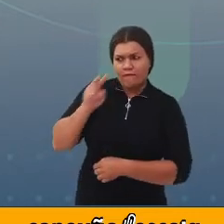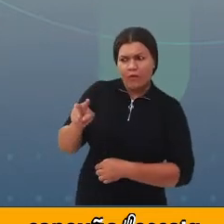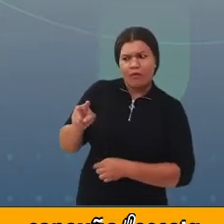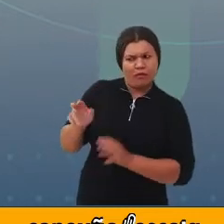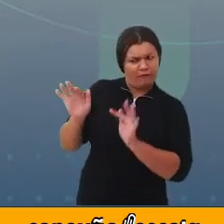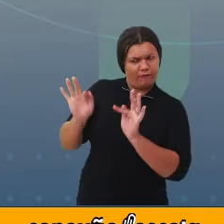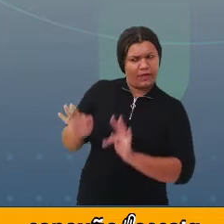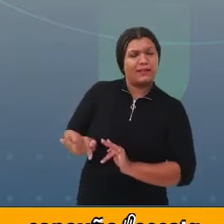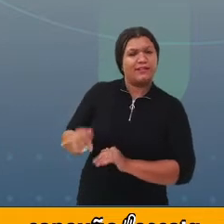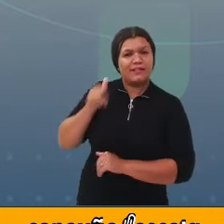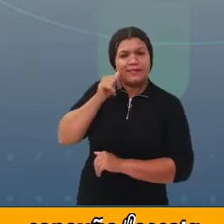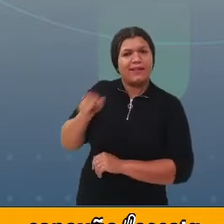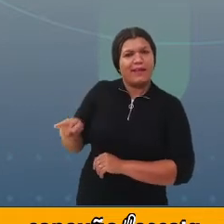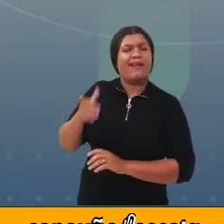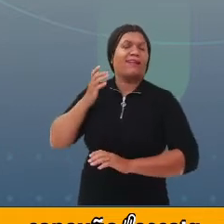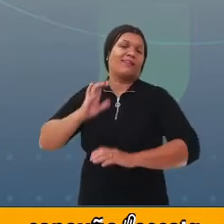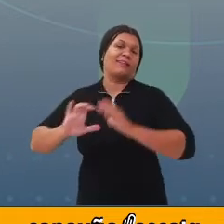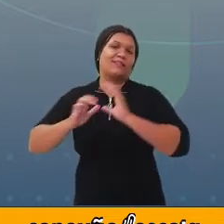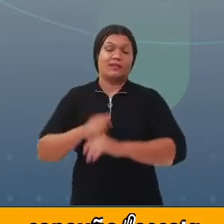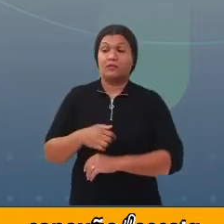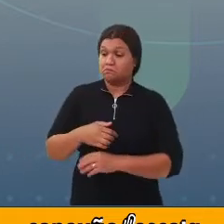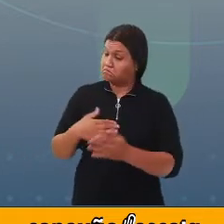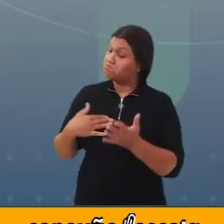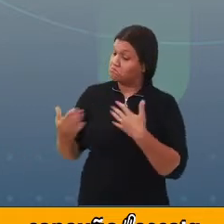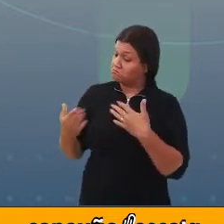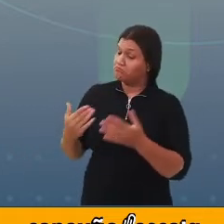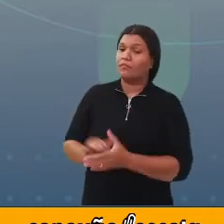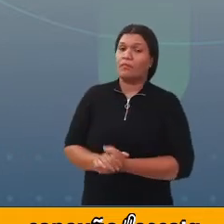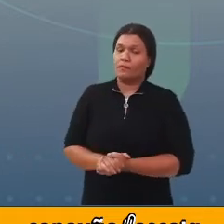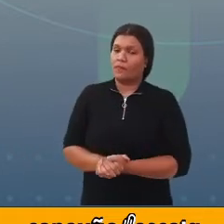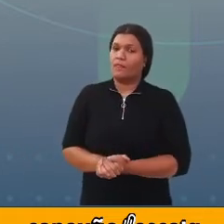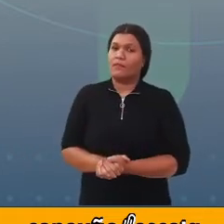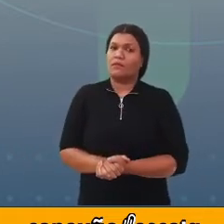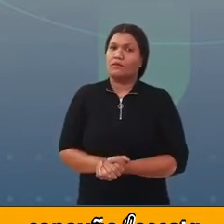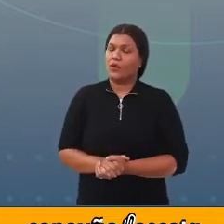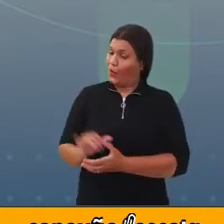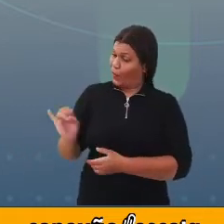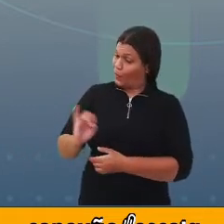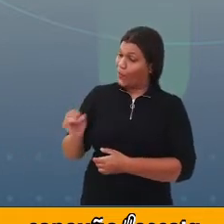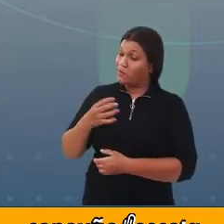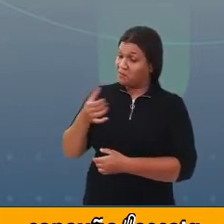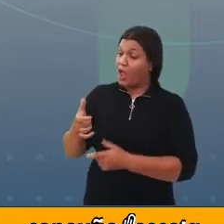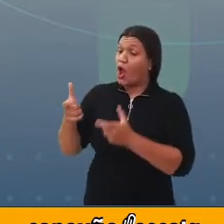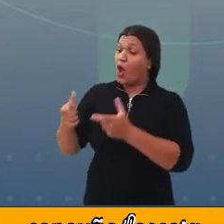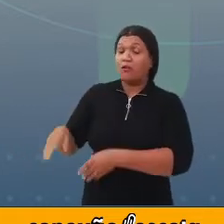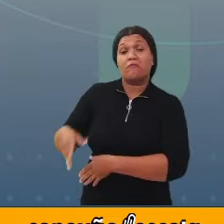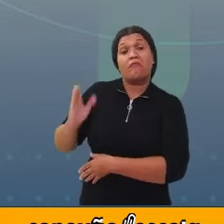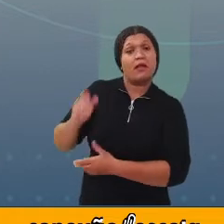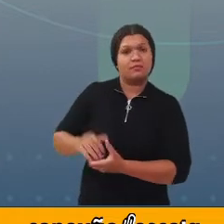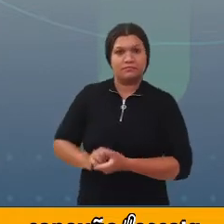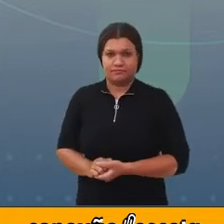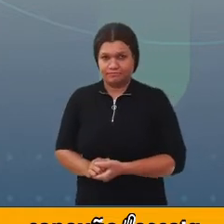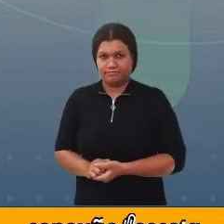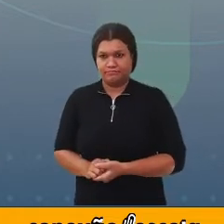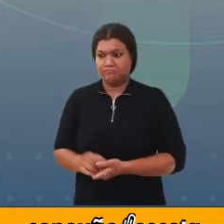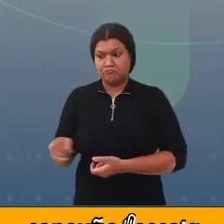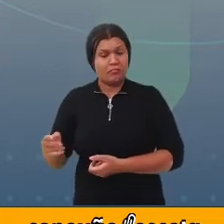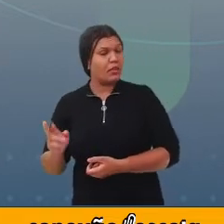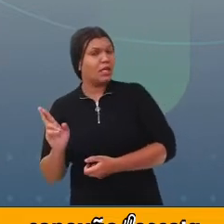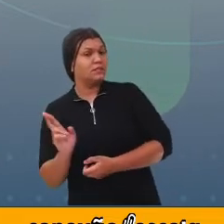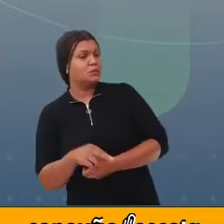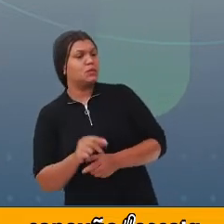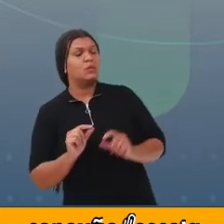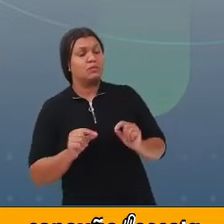cantando e falou com ela. Oi, mocinha, tudo bem? Para onde você vai? Então, a Chapeuzinho